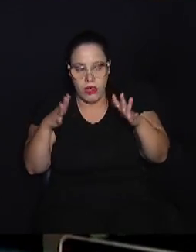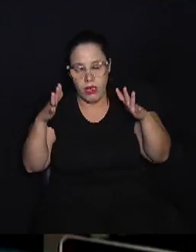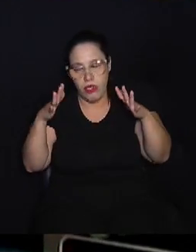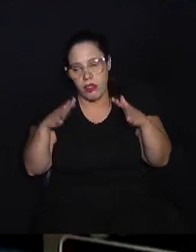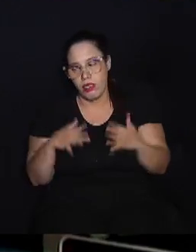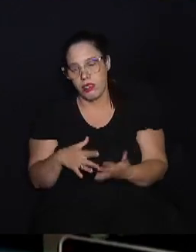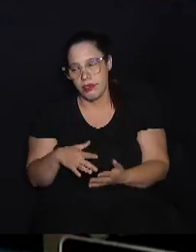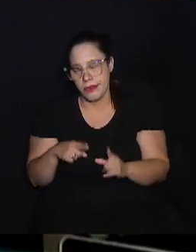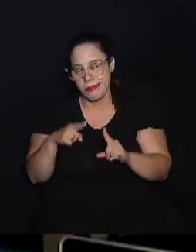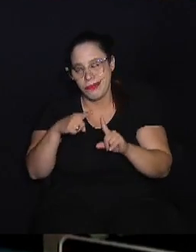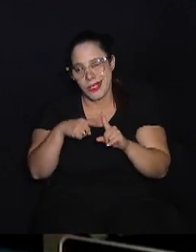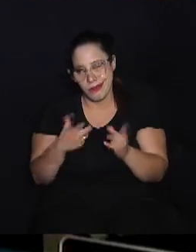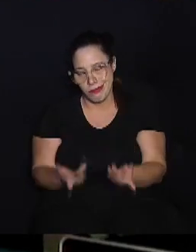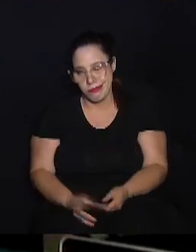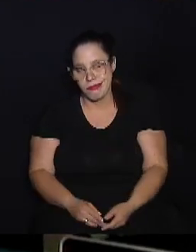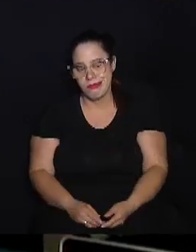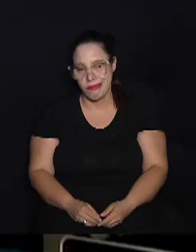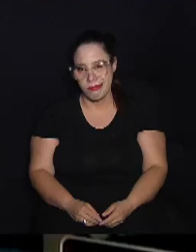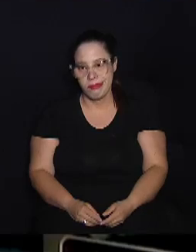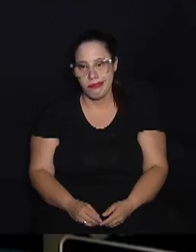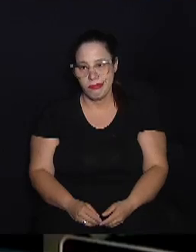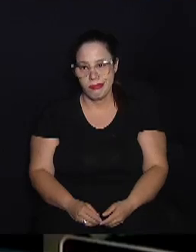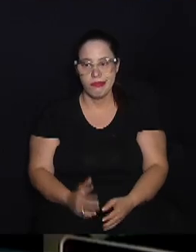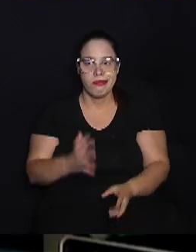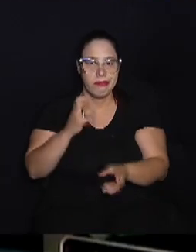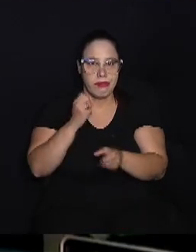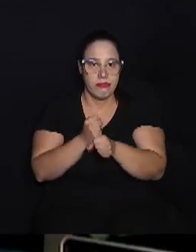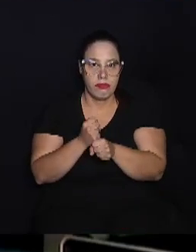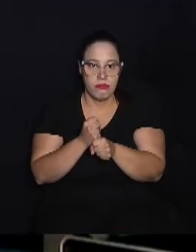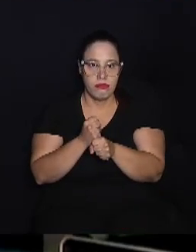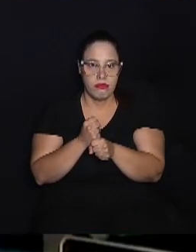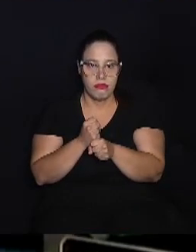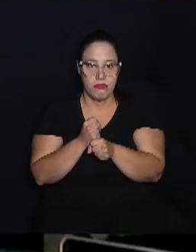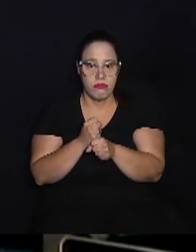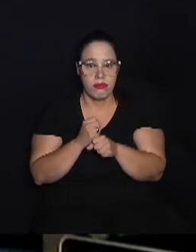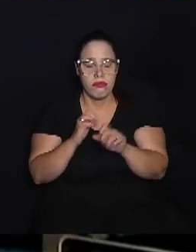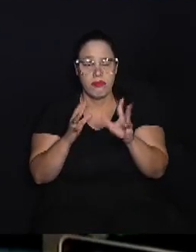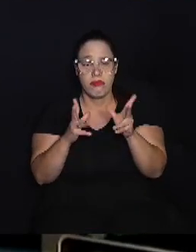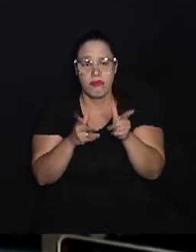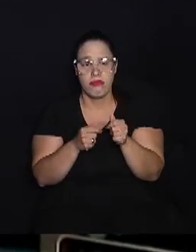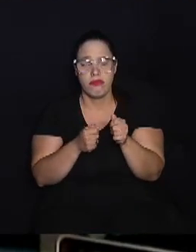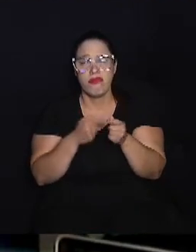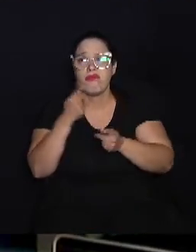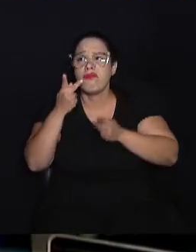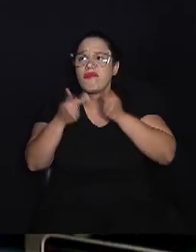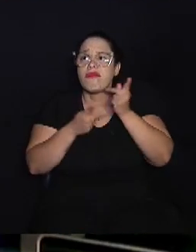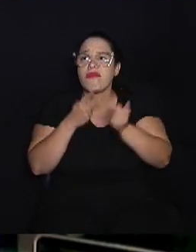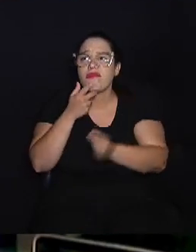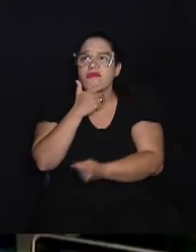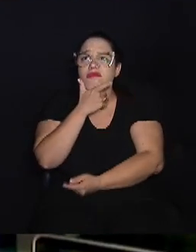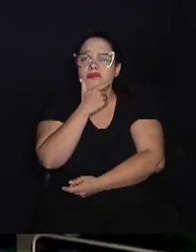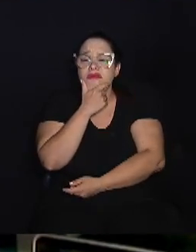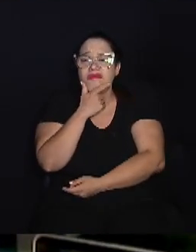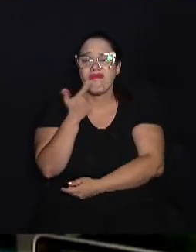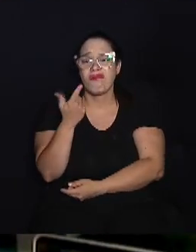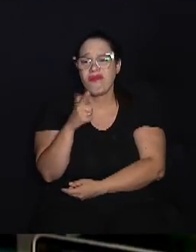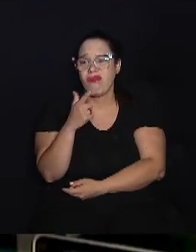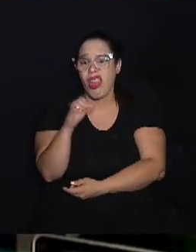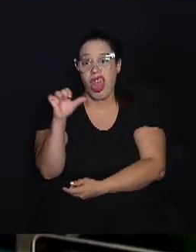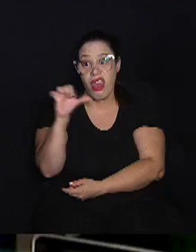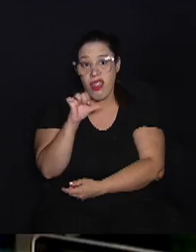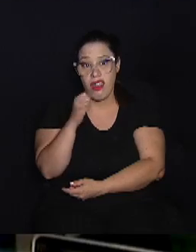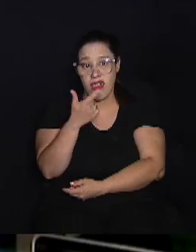média, né? É um ano que, de forma geral, podemos dizer que ele não é pior do